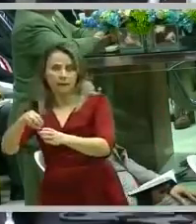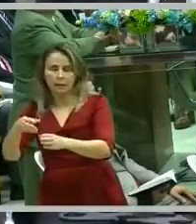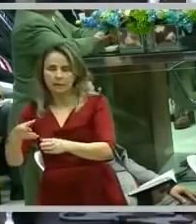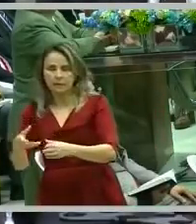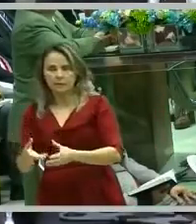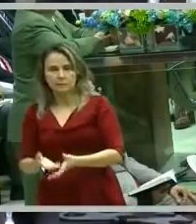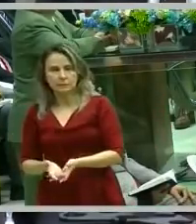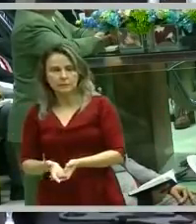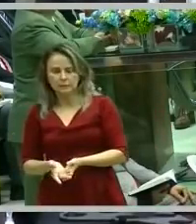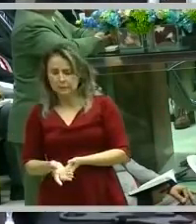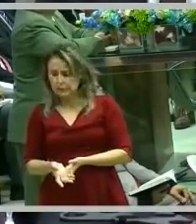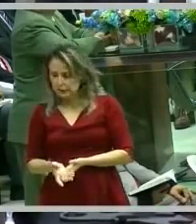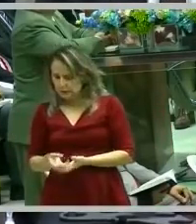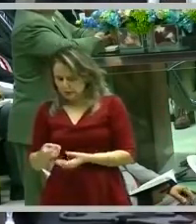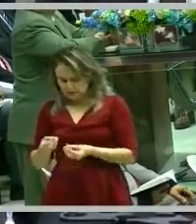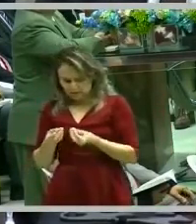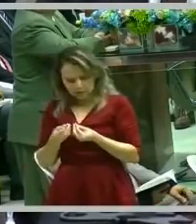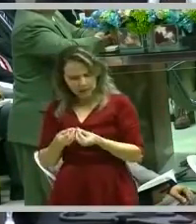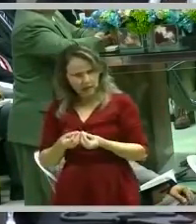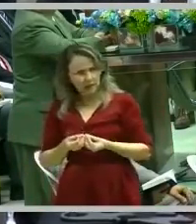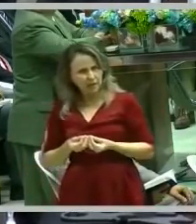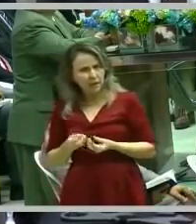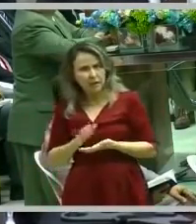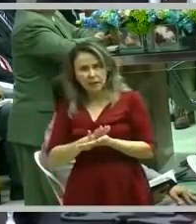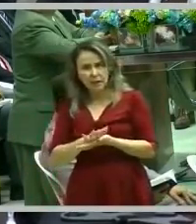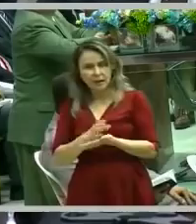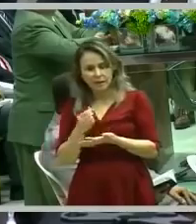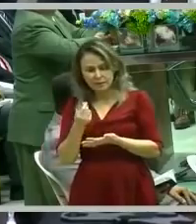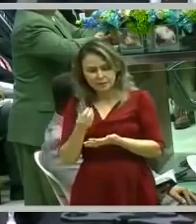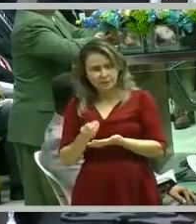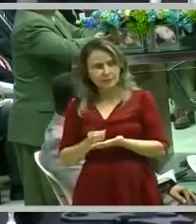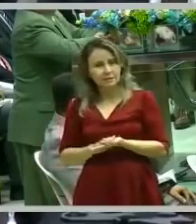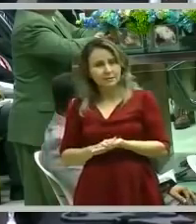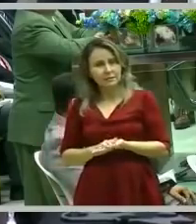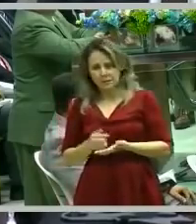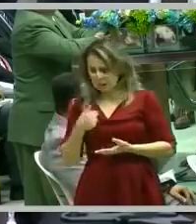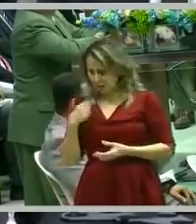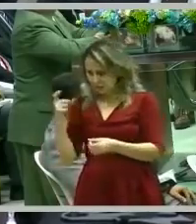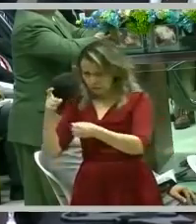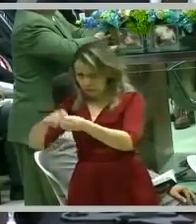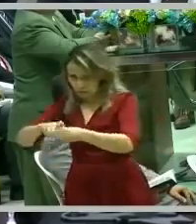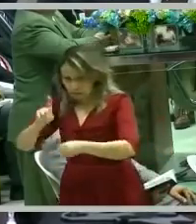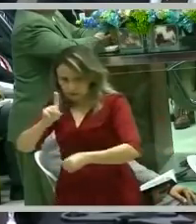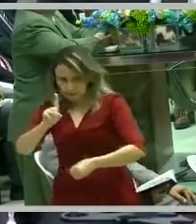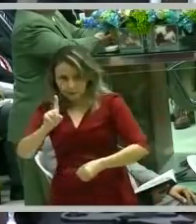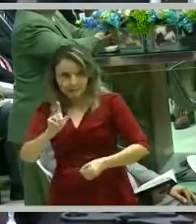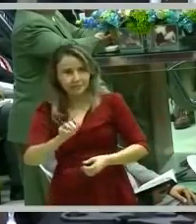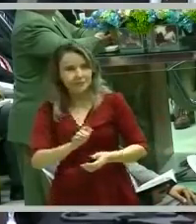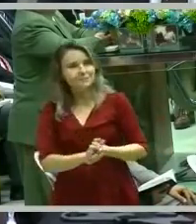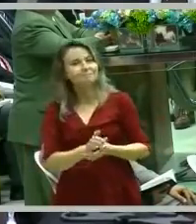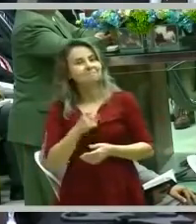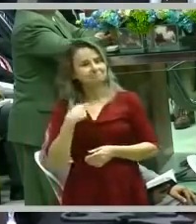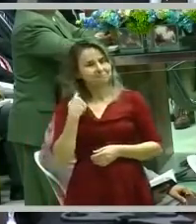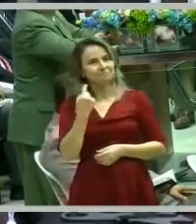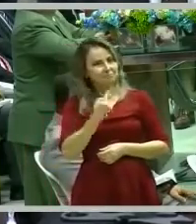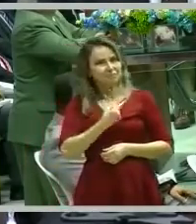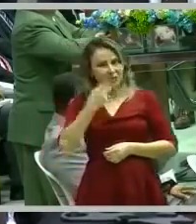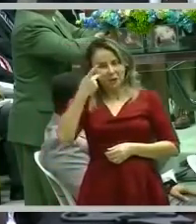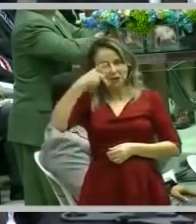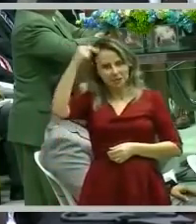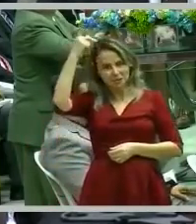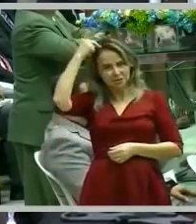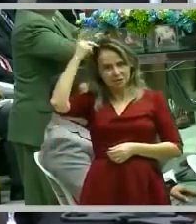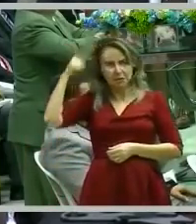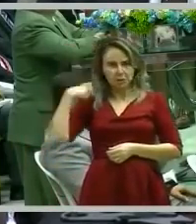ele amaldiçoou e disse que não vai mais lá, e disse que não vai mesmo não. Glória a Deus. E nós estamos fazendo uma igreja. Os pentecostais, os